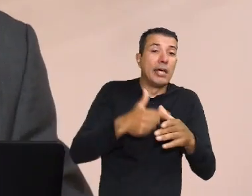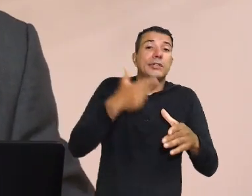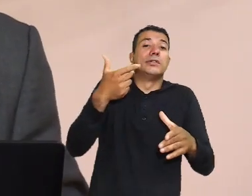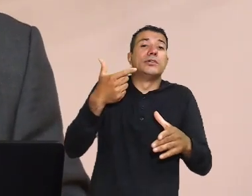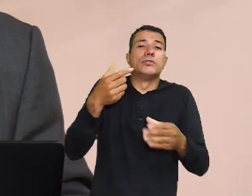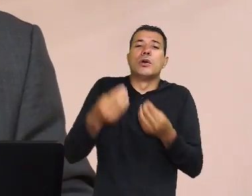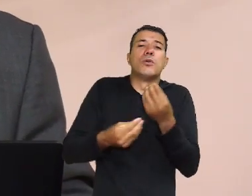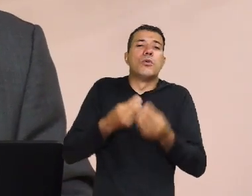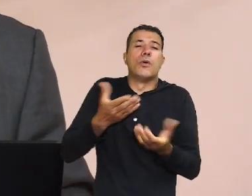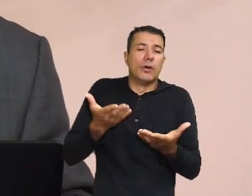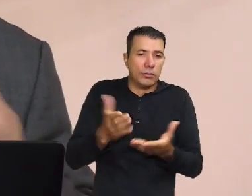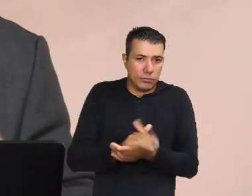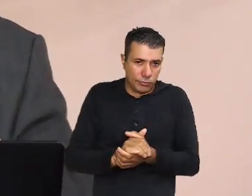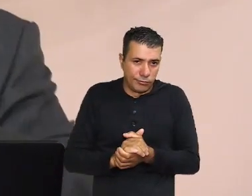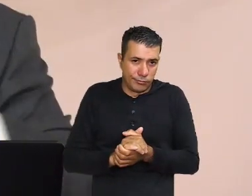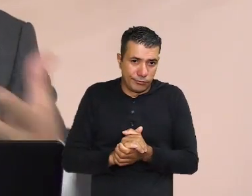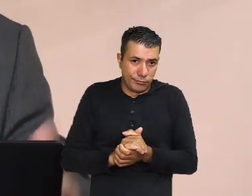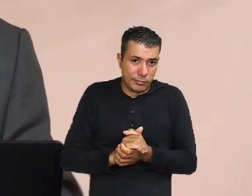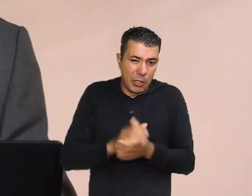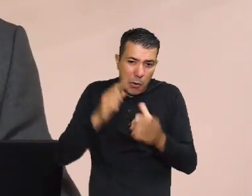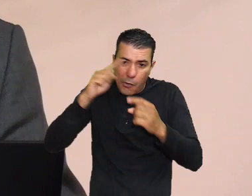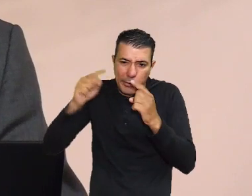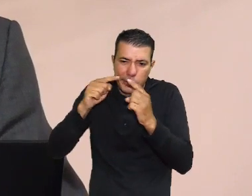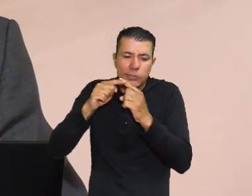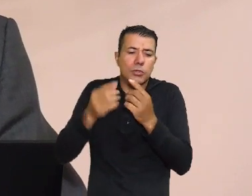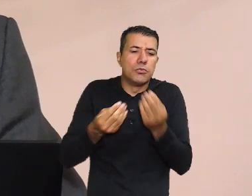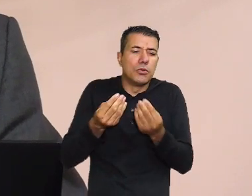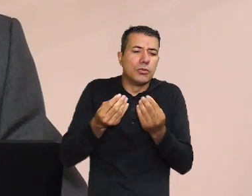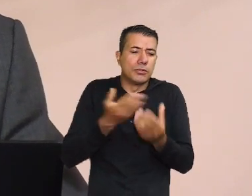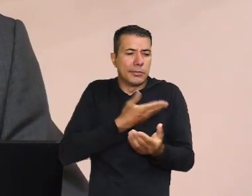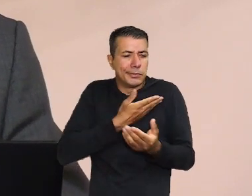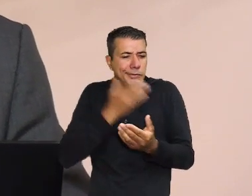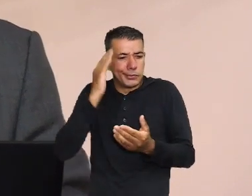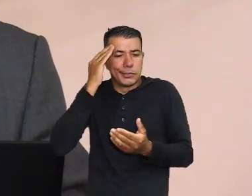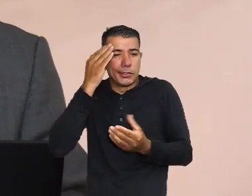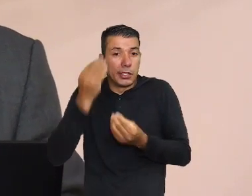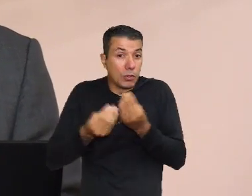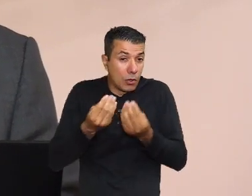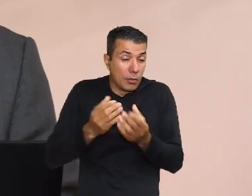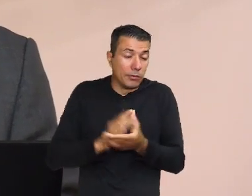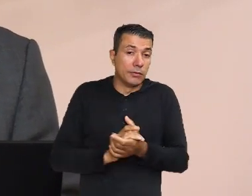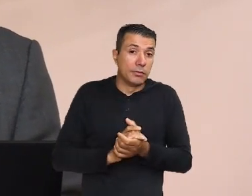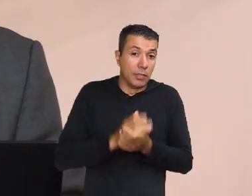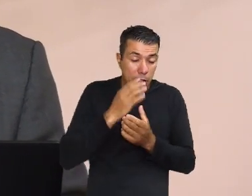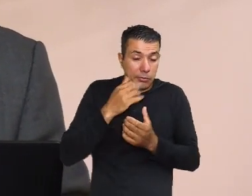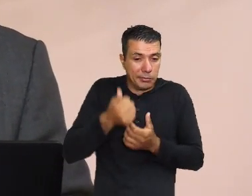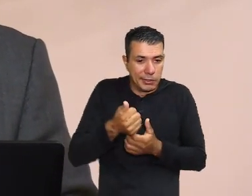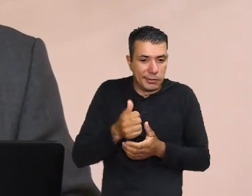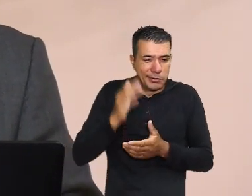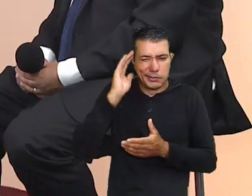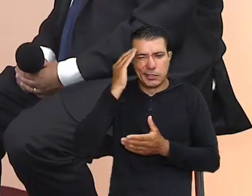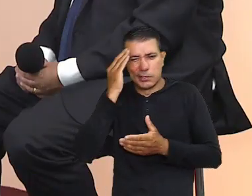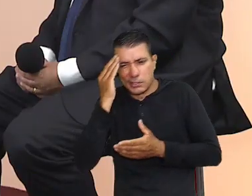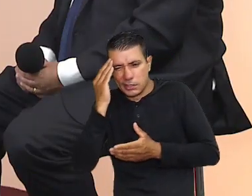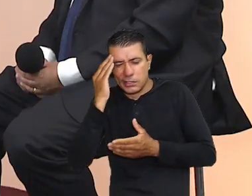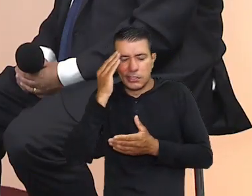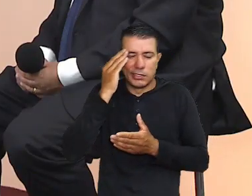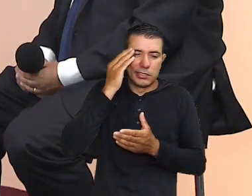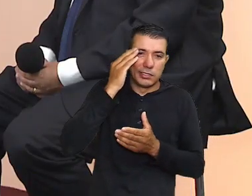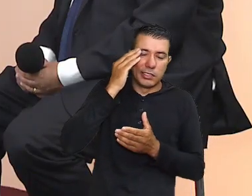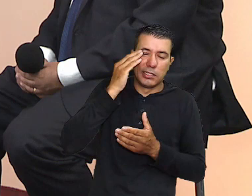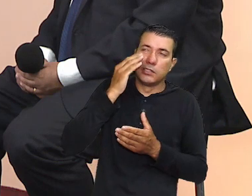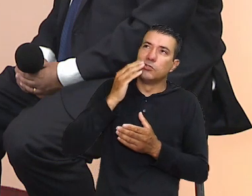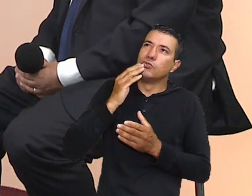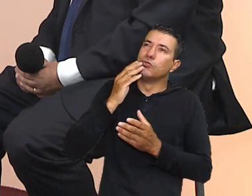bem objetiva, para que os nossos amigos possam entender. Me ajude aí, por favor. Muito bem, então, para entendermos um pouquinho sobre a